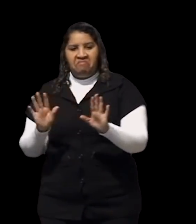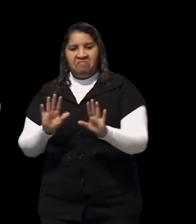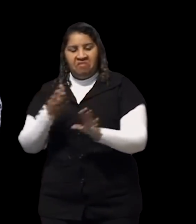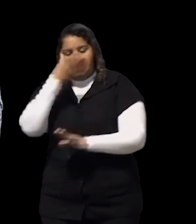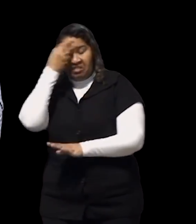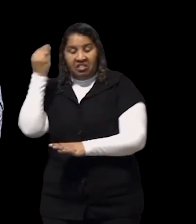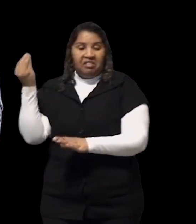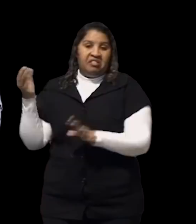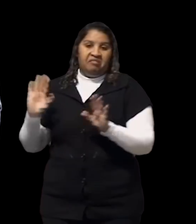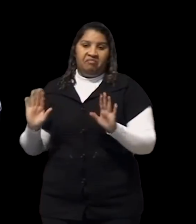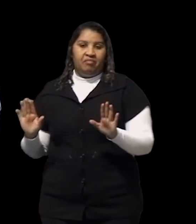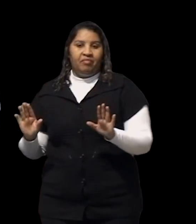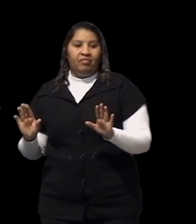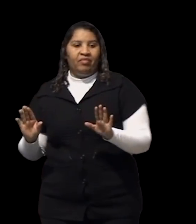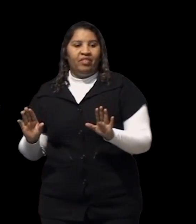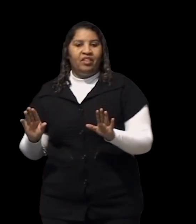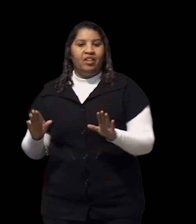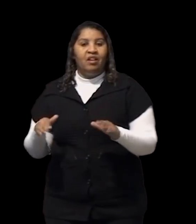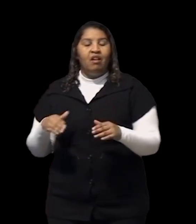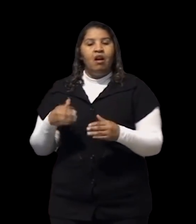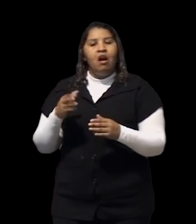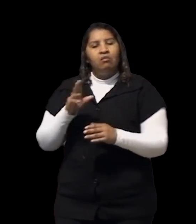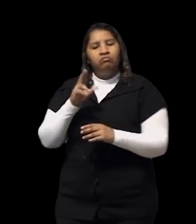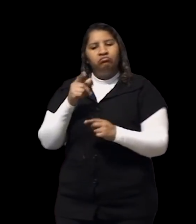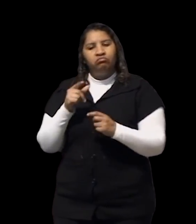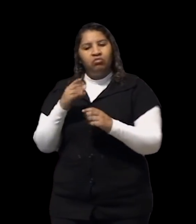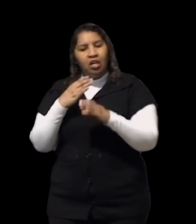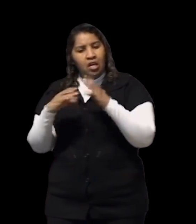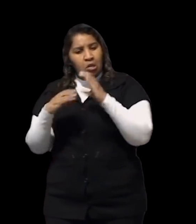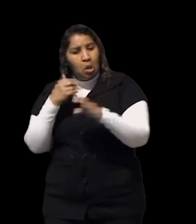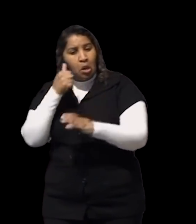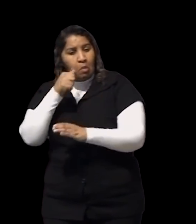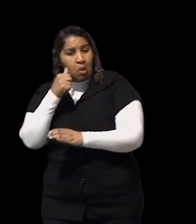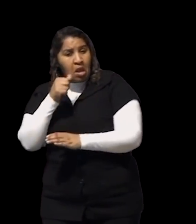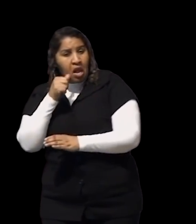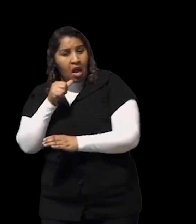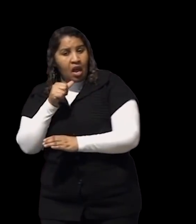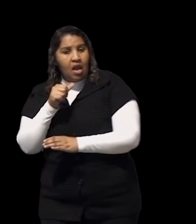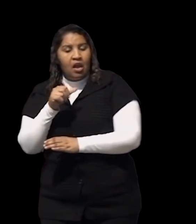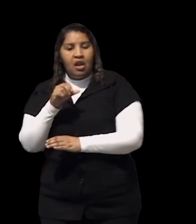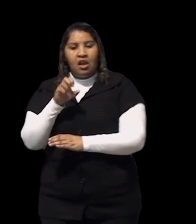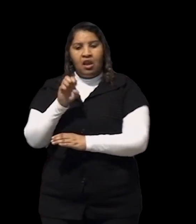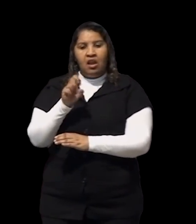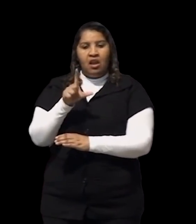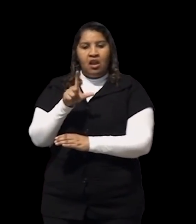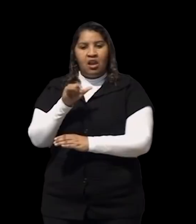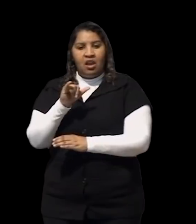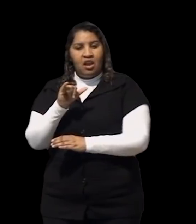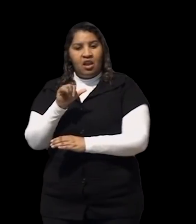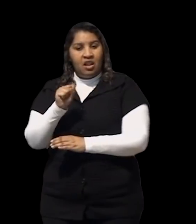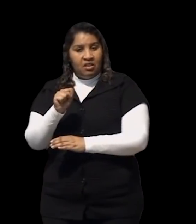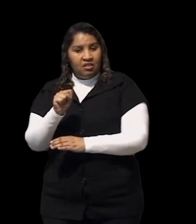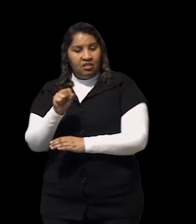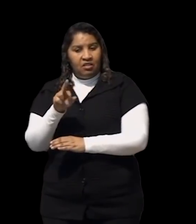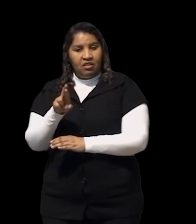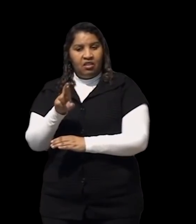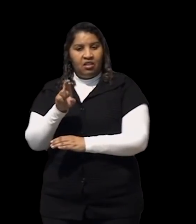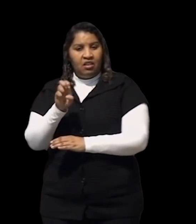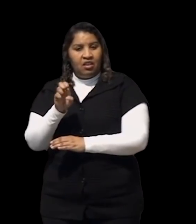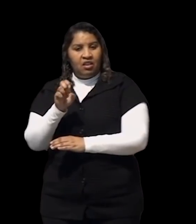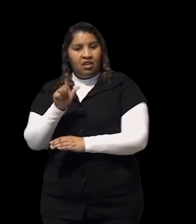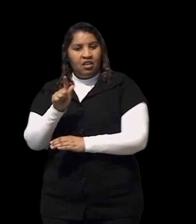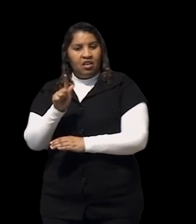faz sucesso ela dizia a minha dor é perceber que apesar de termos feito tudo o que fizemos